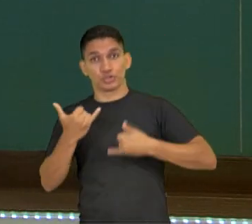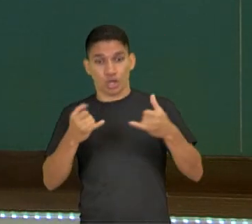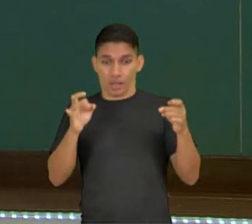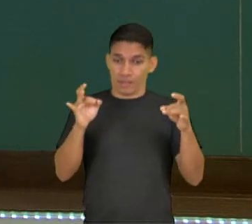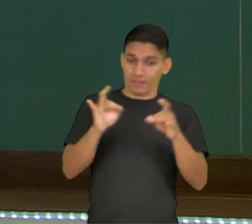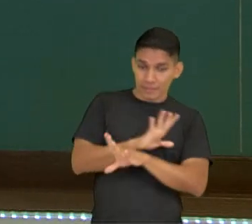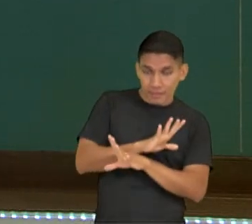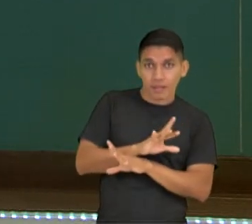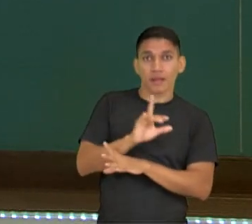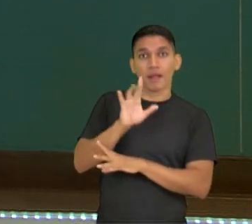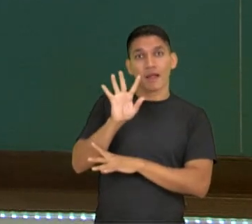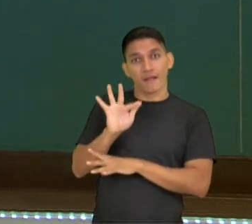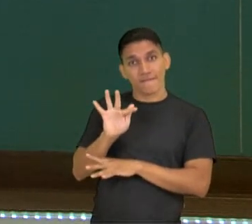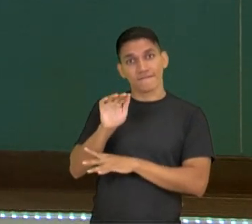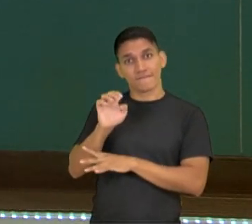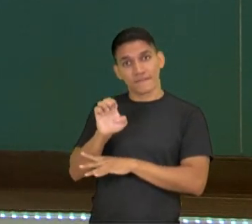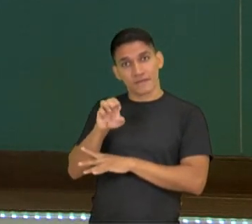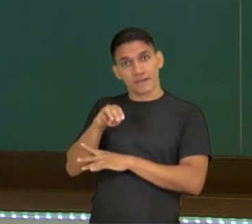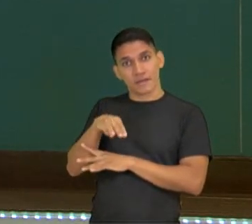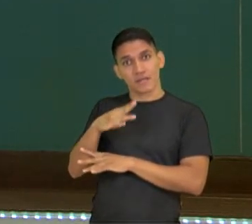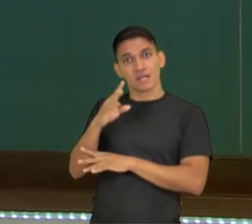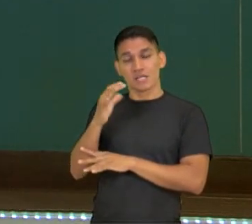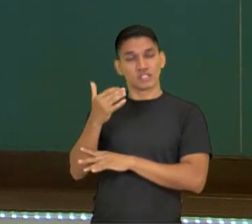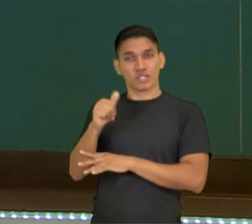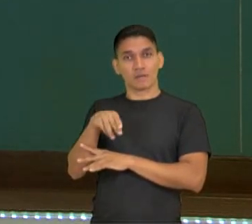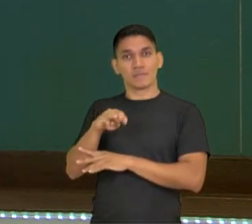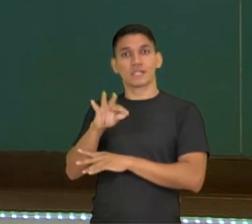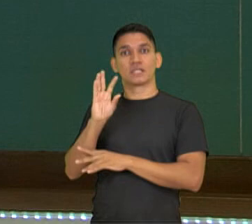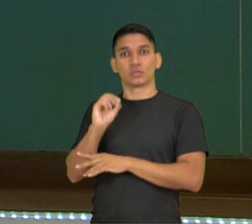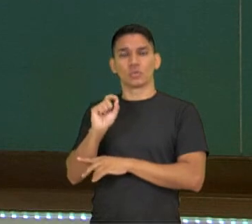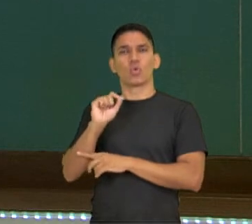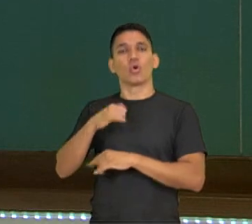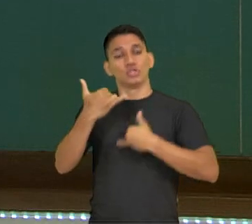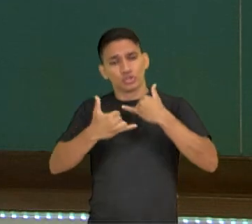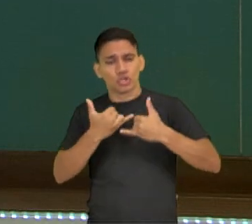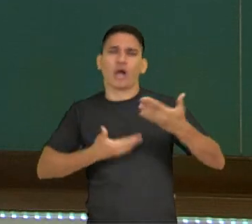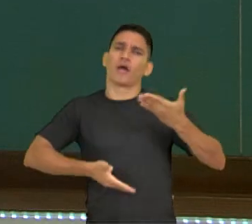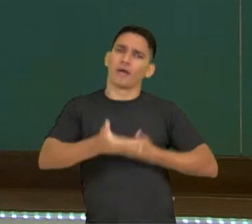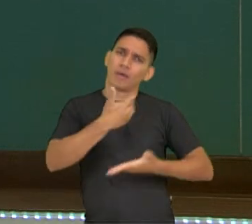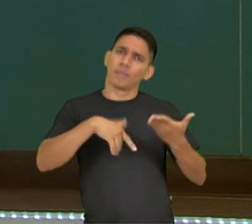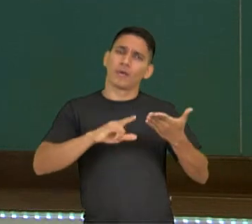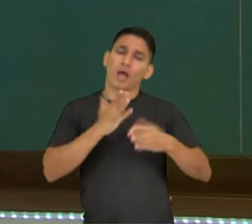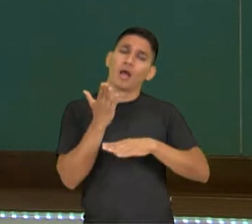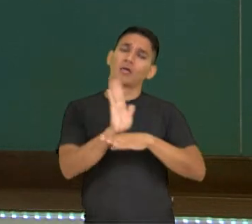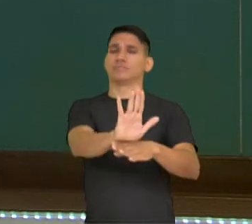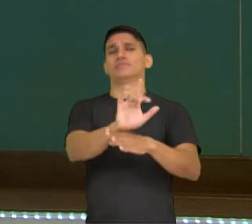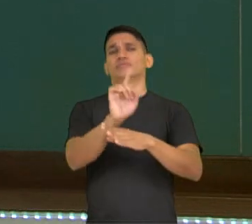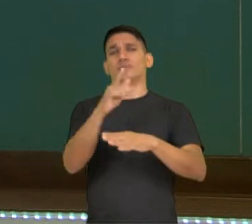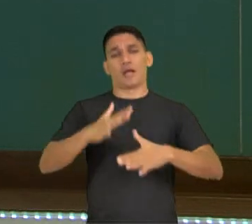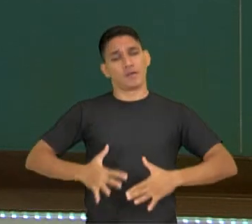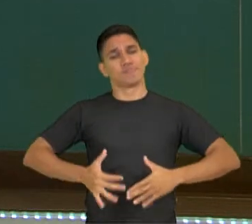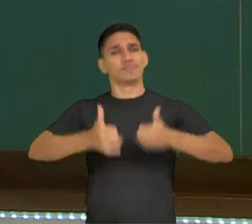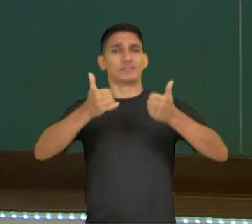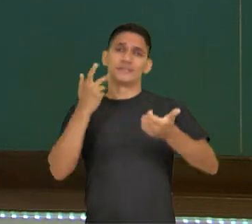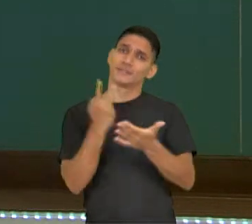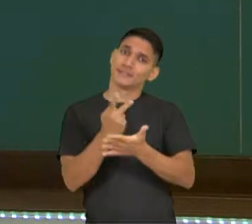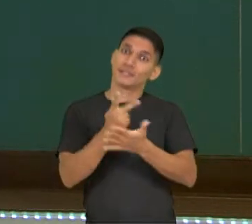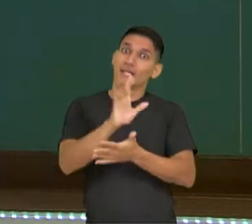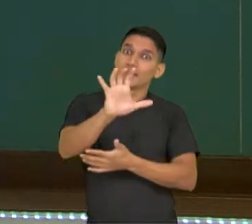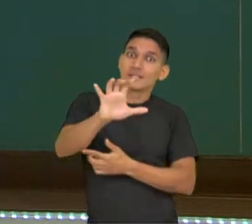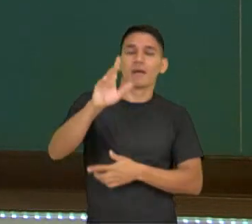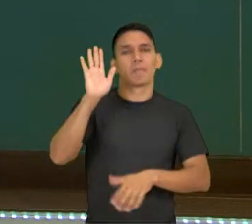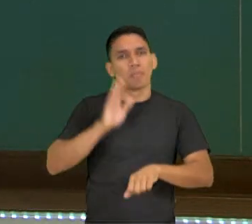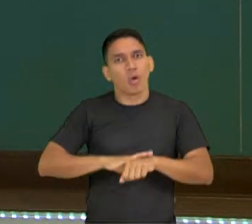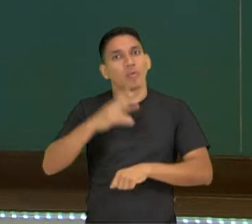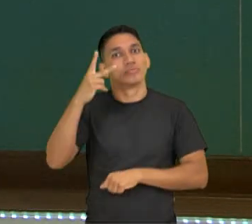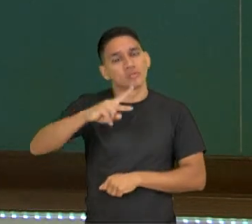fechamento, né, e não só do fechamento, mas dos jogos cooperativos, é que você seja o melhor de você sempre. É você ser